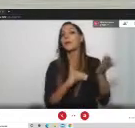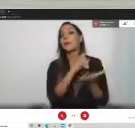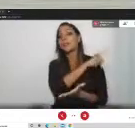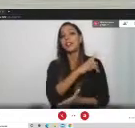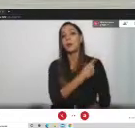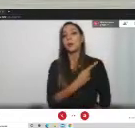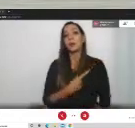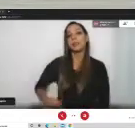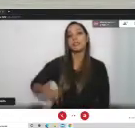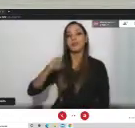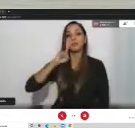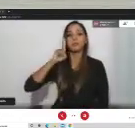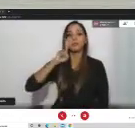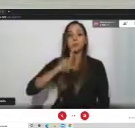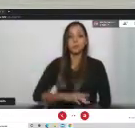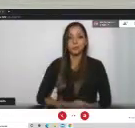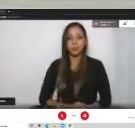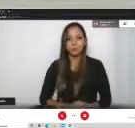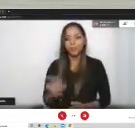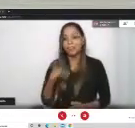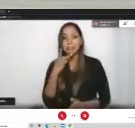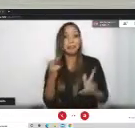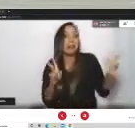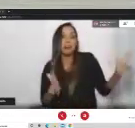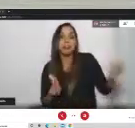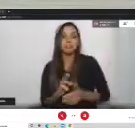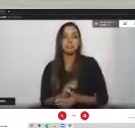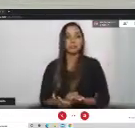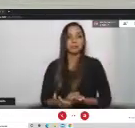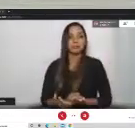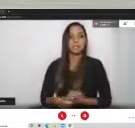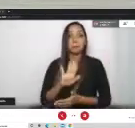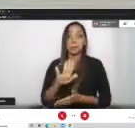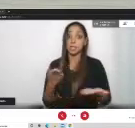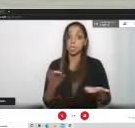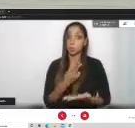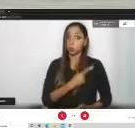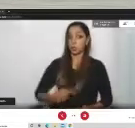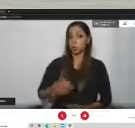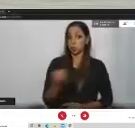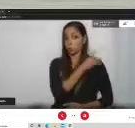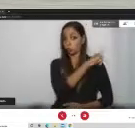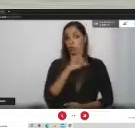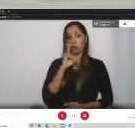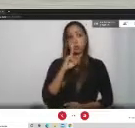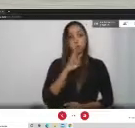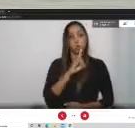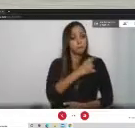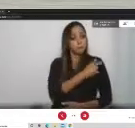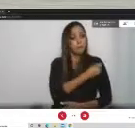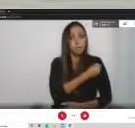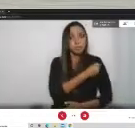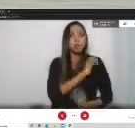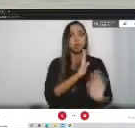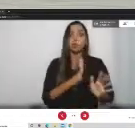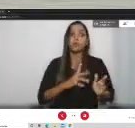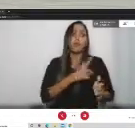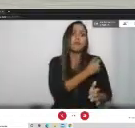Estados Unidos, onde já vacinou hoje mais da metade da população americana. Então temos que tomar